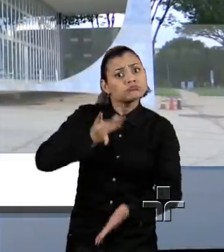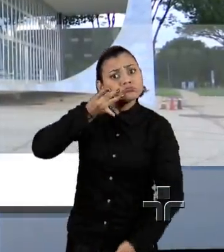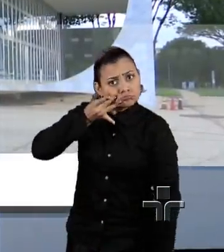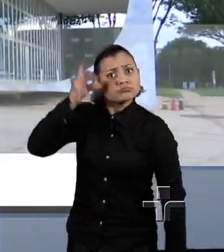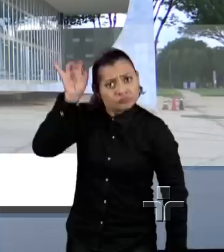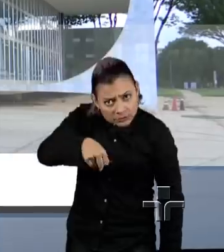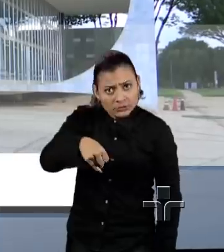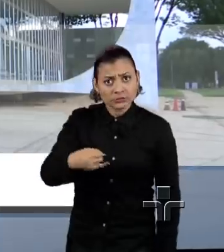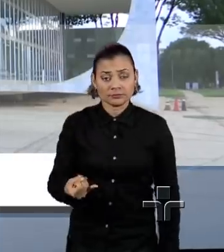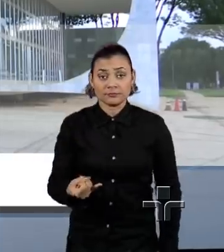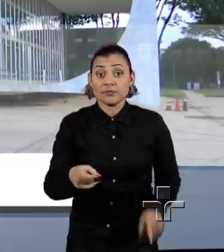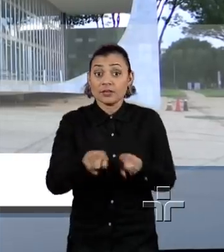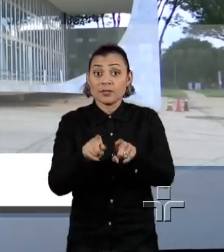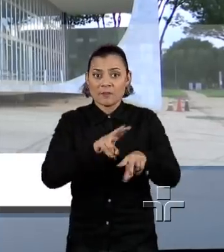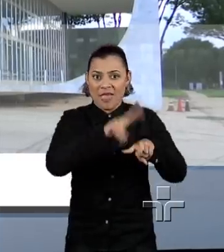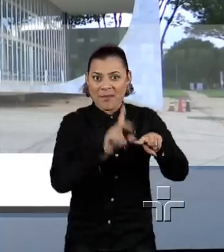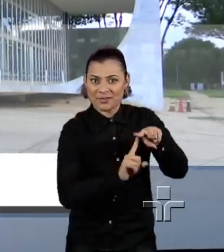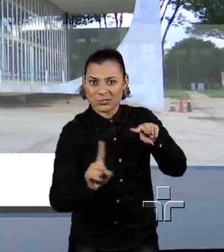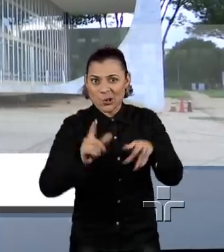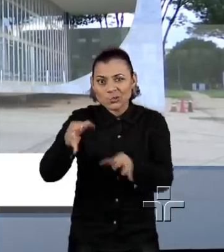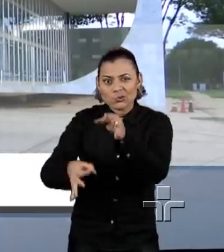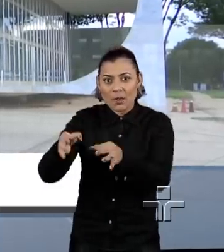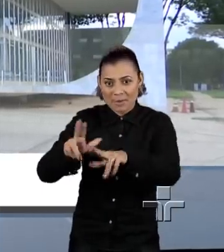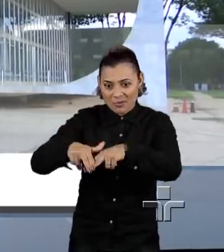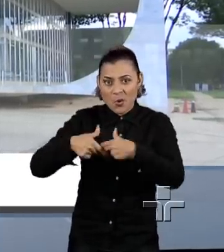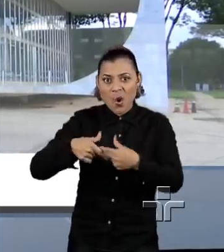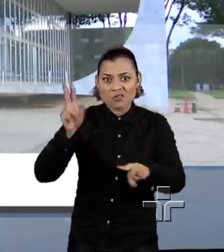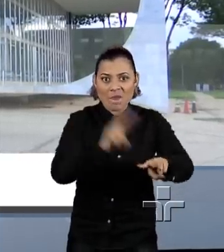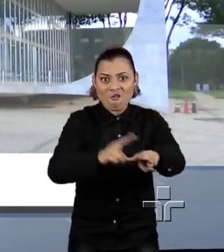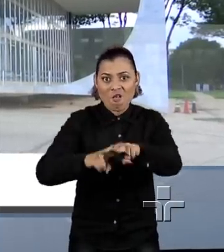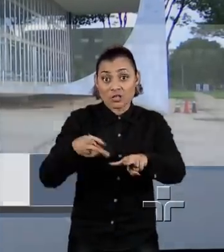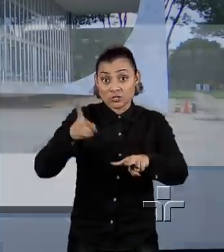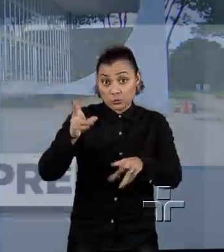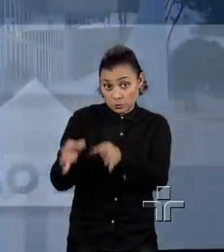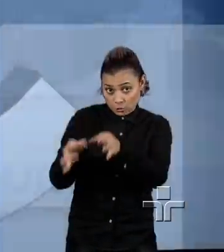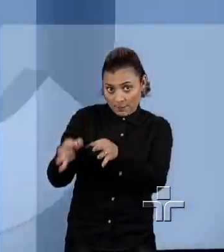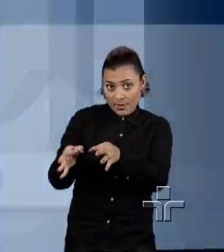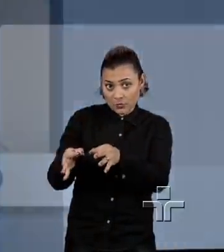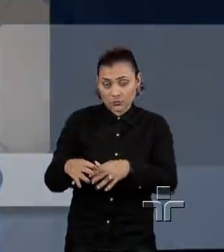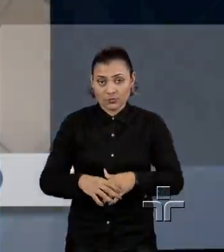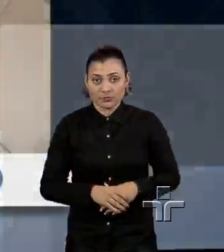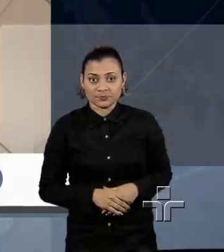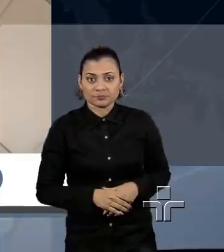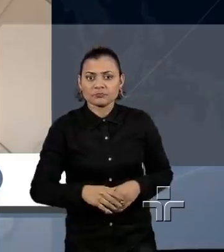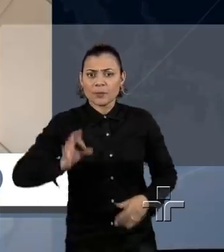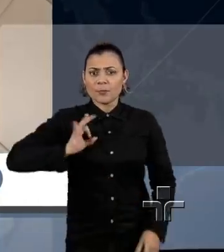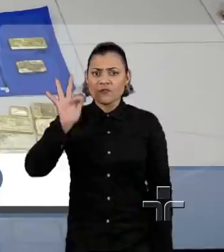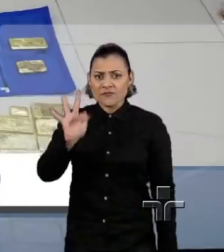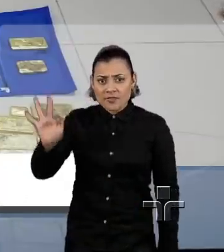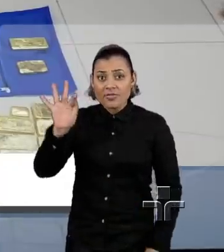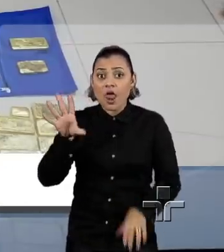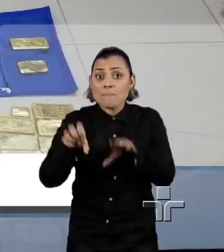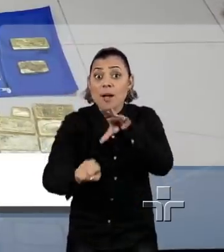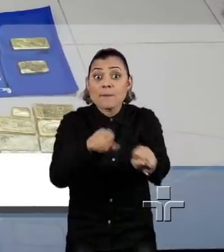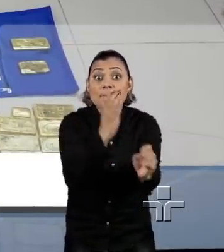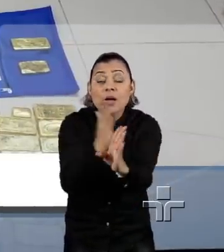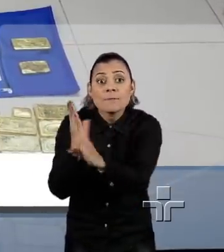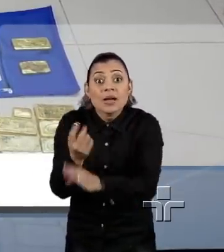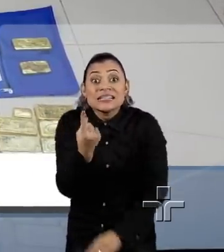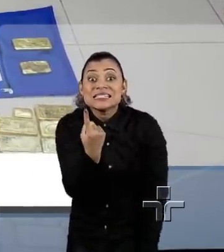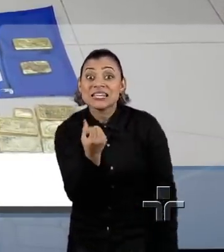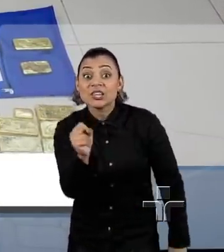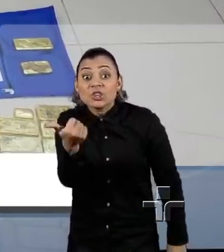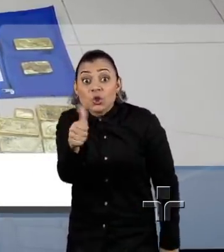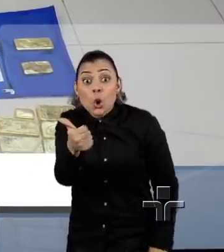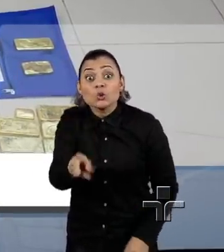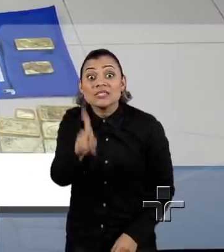marca data para julgar habeas corpus coletivo de presos condenados em segunda instância. Polícia Federal apreende 111 quilos de